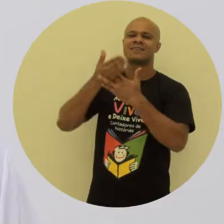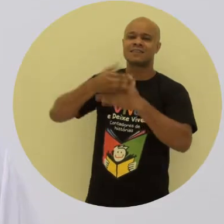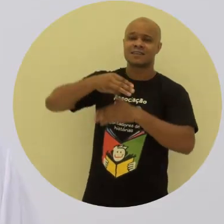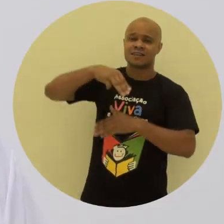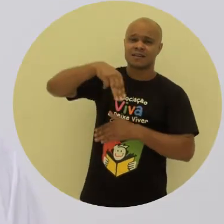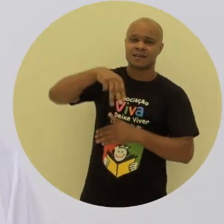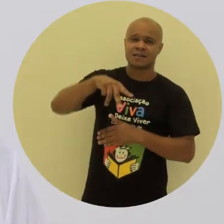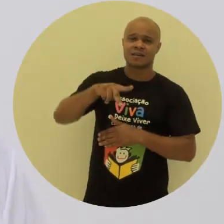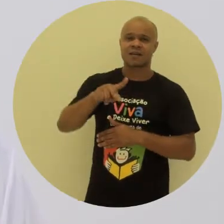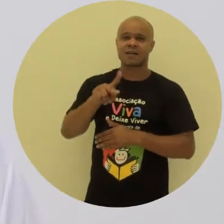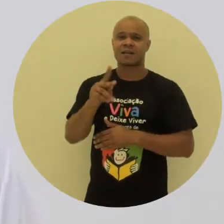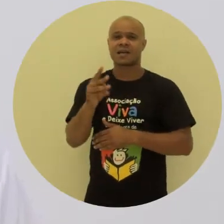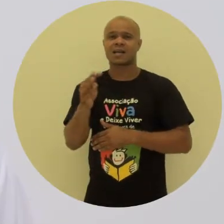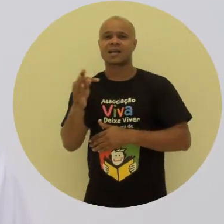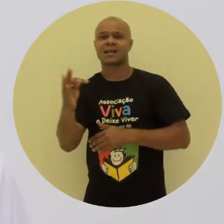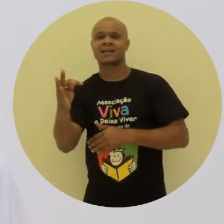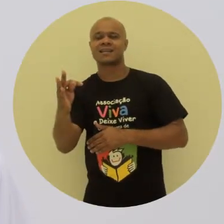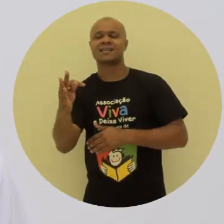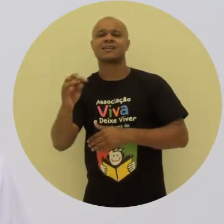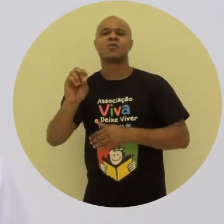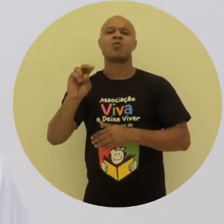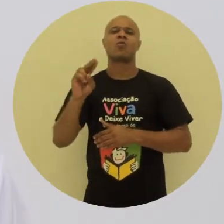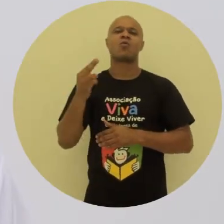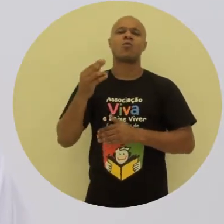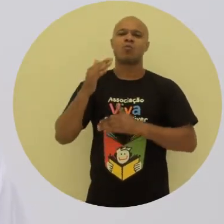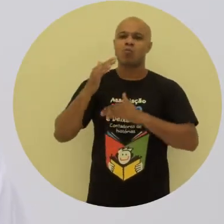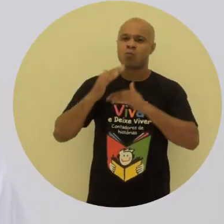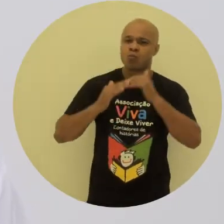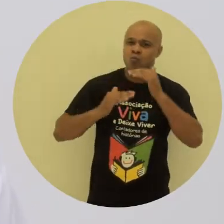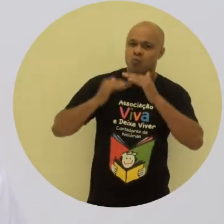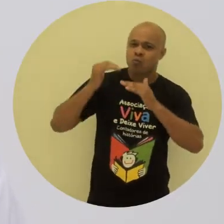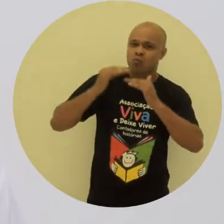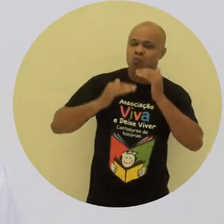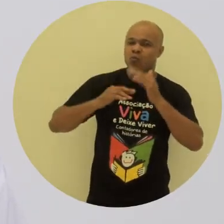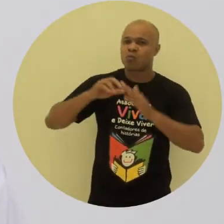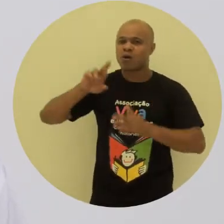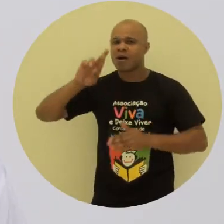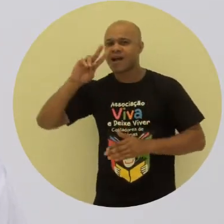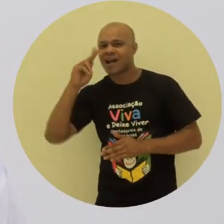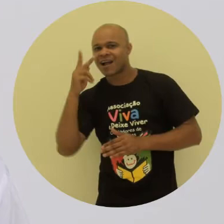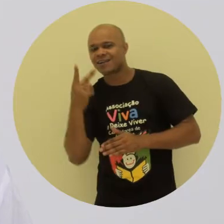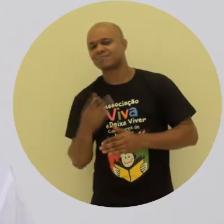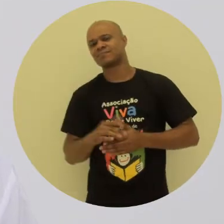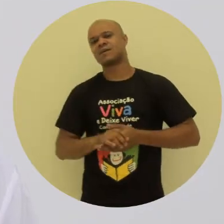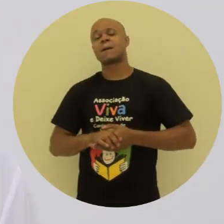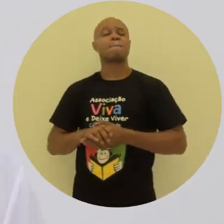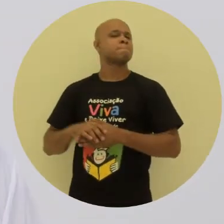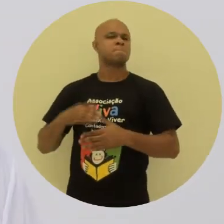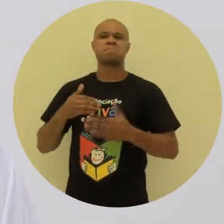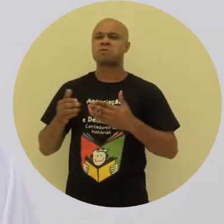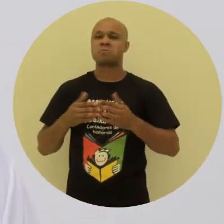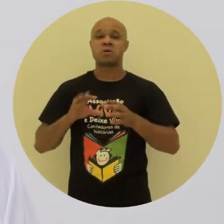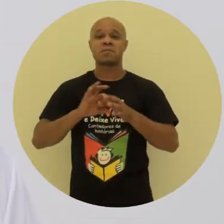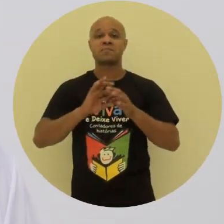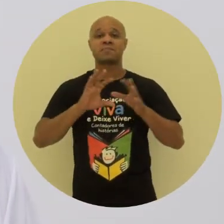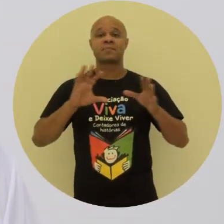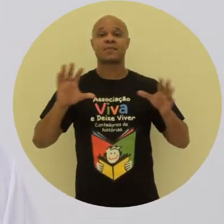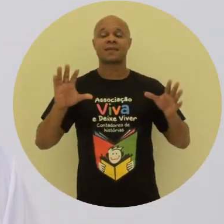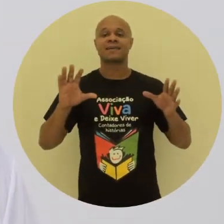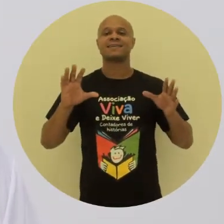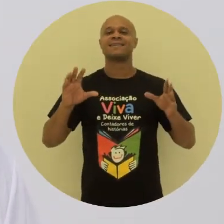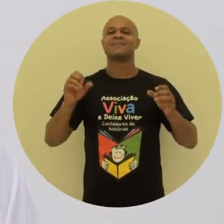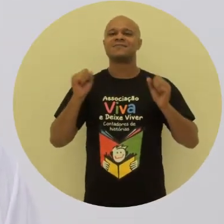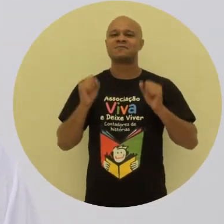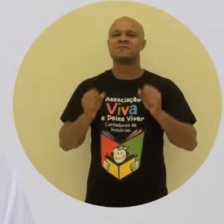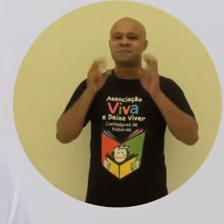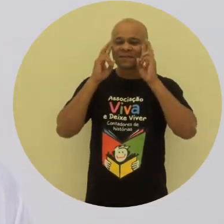através do marketing, sejam eles através do desenvolvimento humano, da área de desenvolvimento humano. A nossa fortaleza